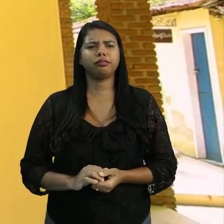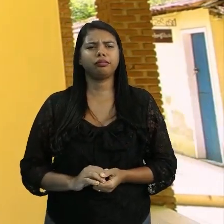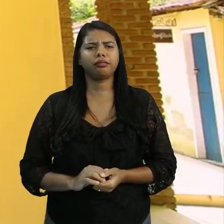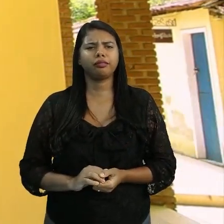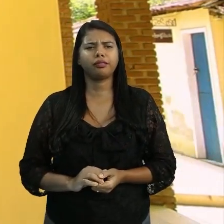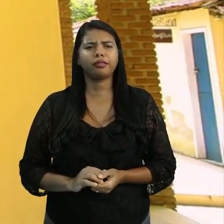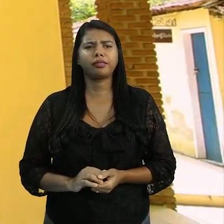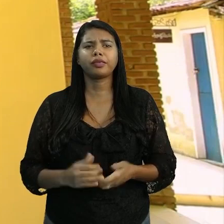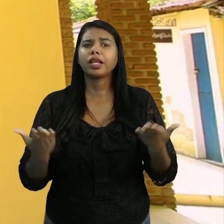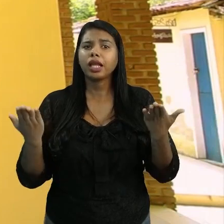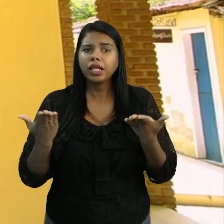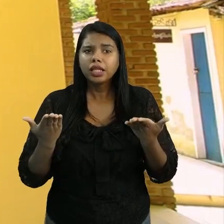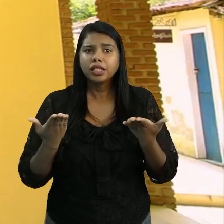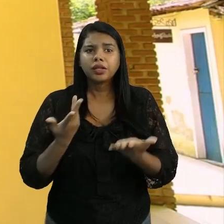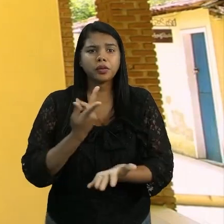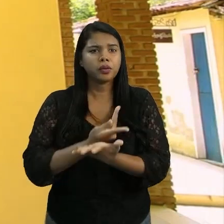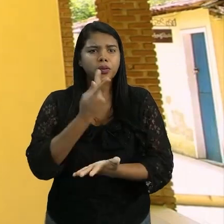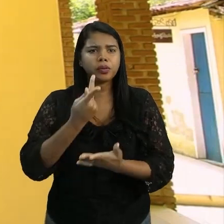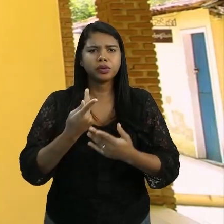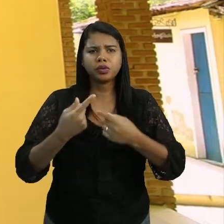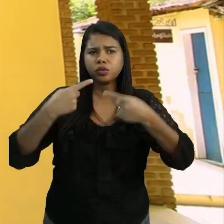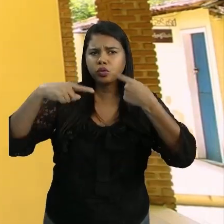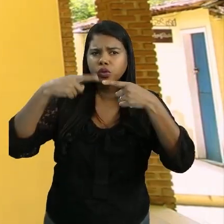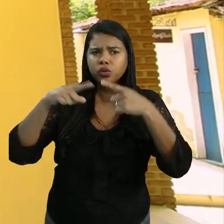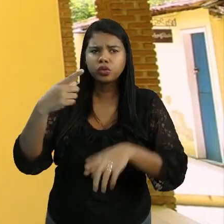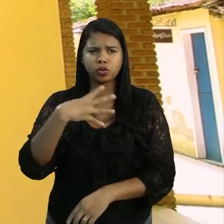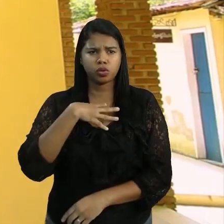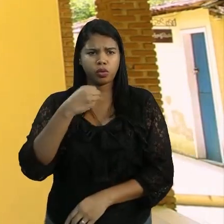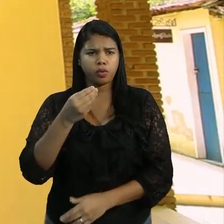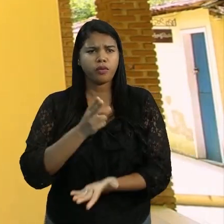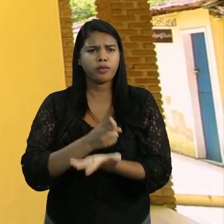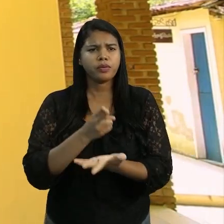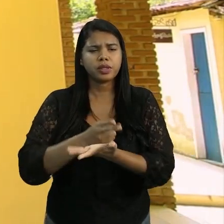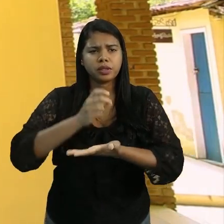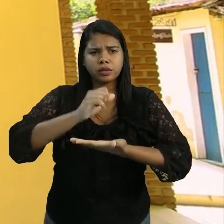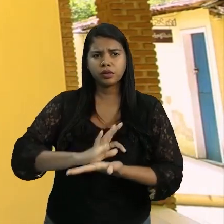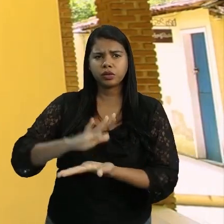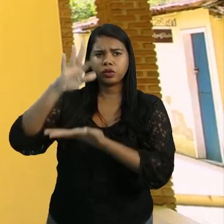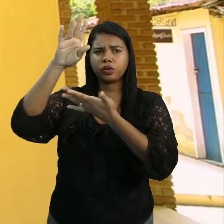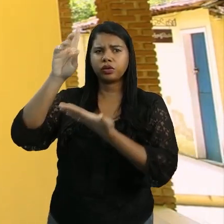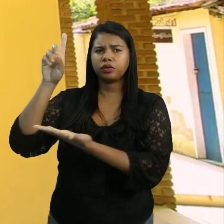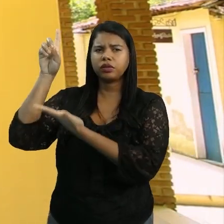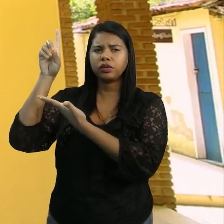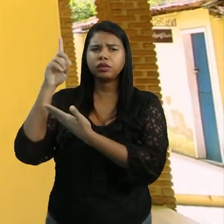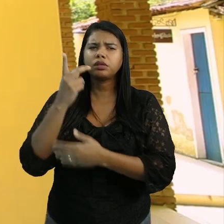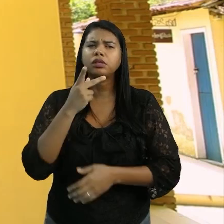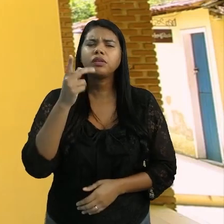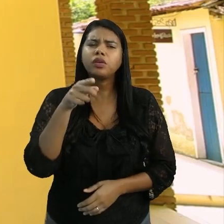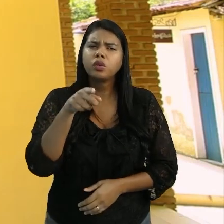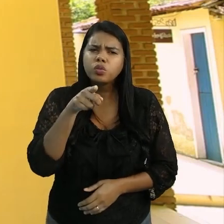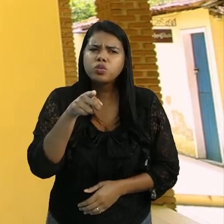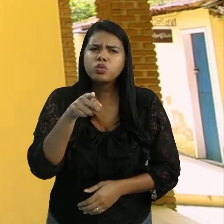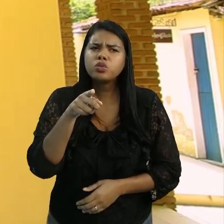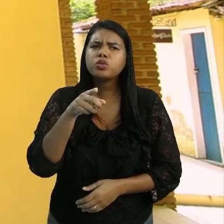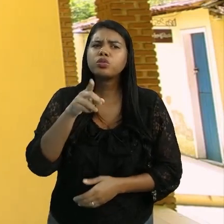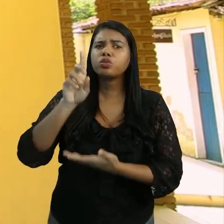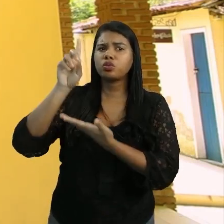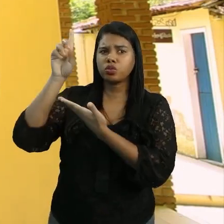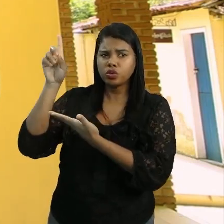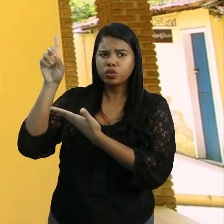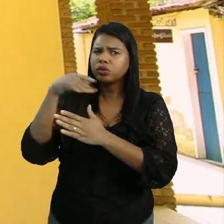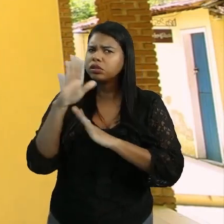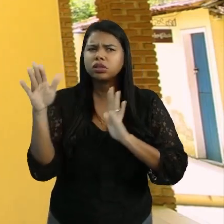morrer nem na terra, nem na água e nem no ar. Danos. Eu não quero nem de dia nem de noite. Nem por um homem, nem por uma fera. Pode me dar